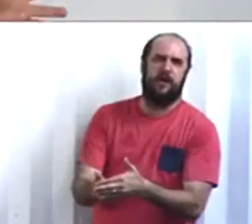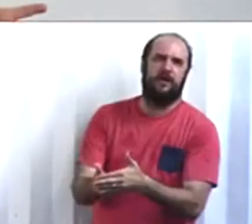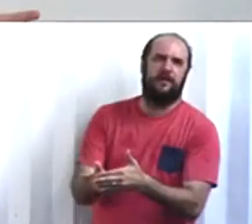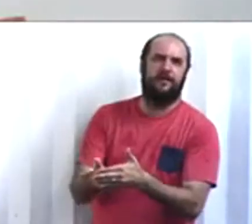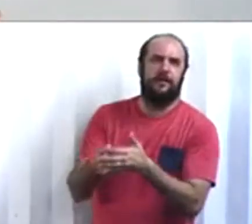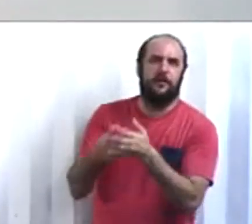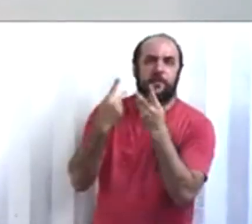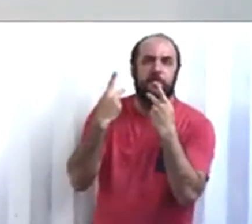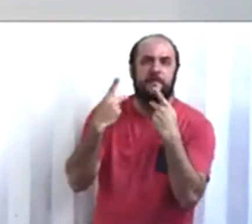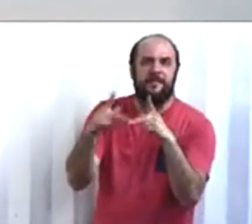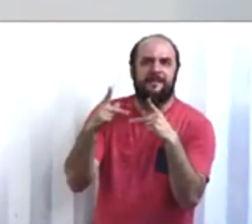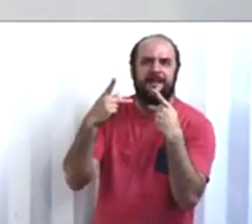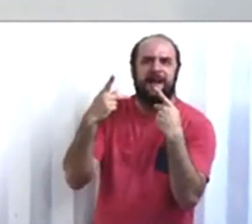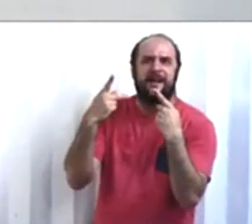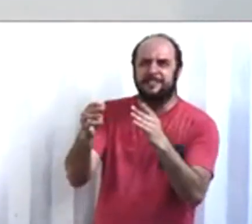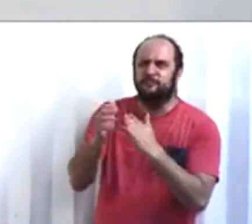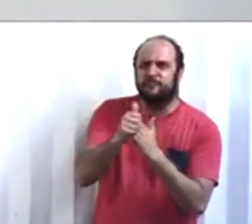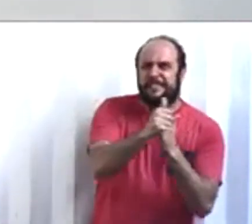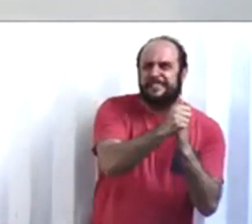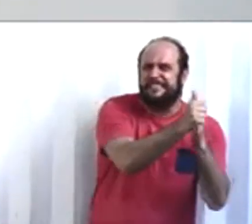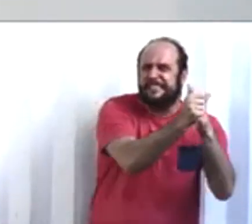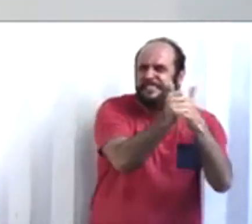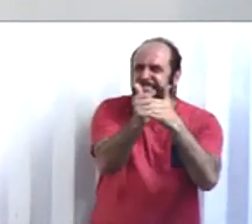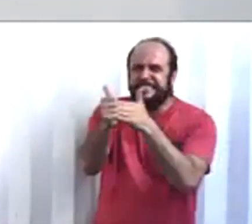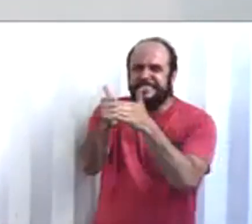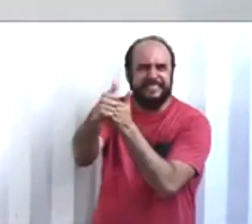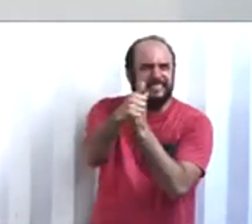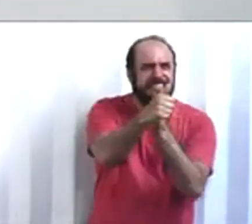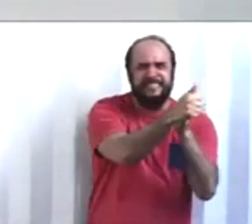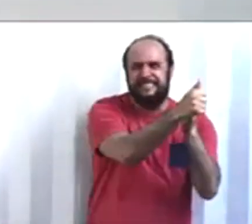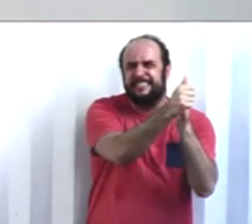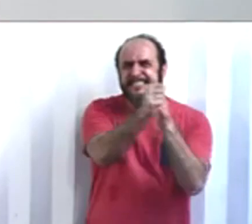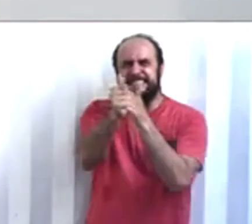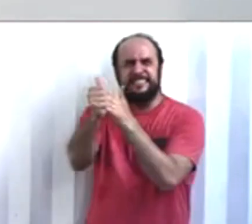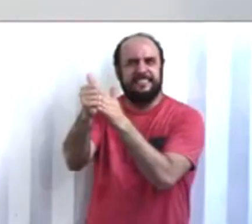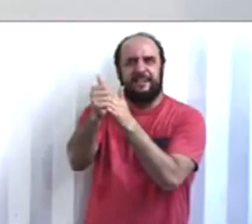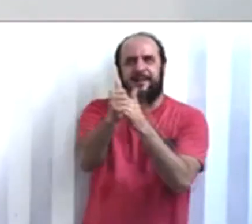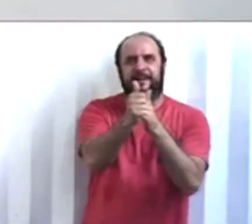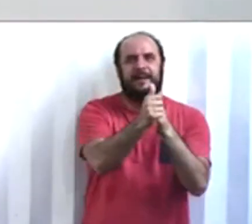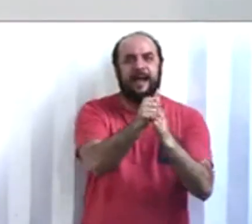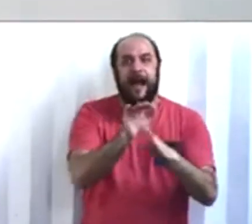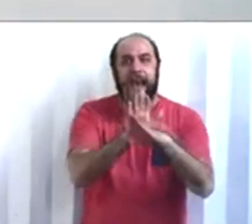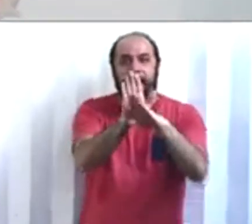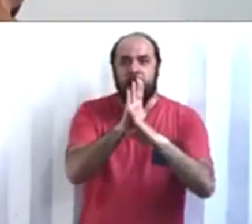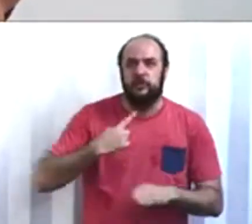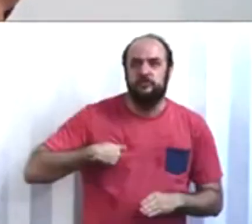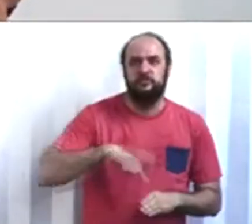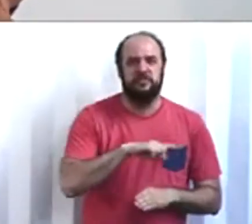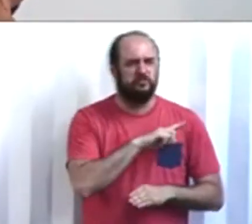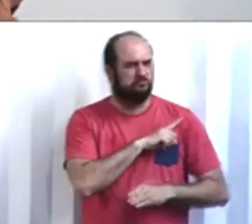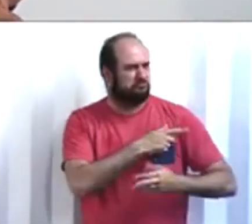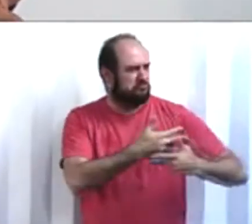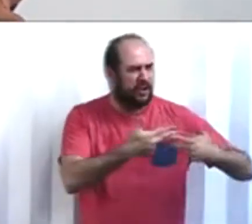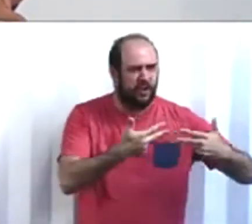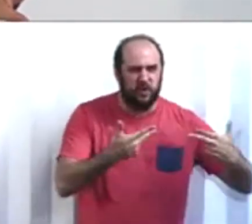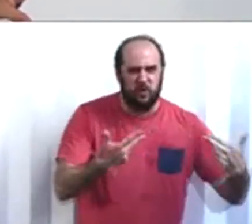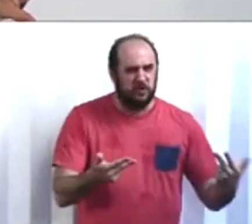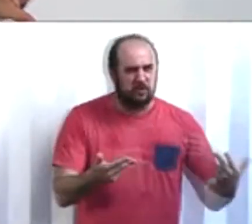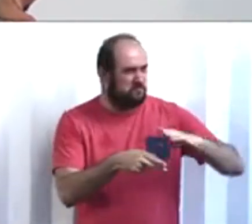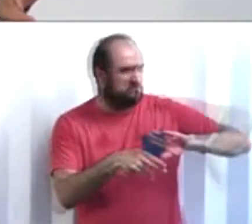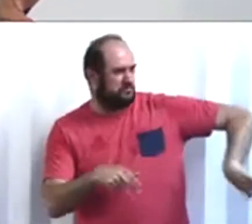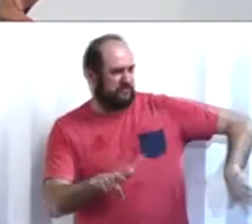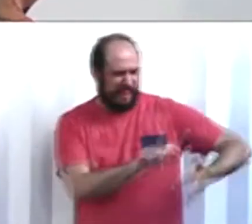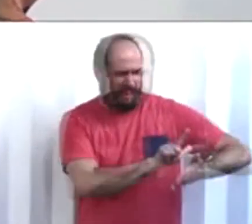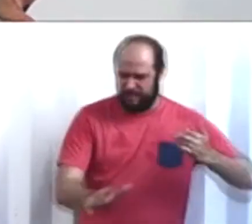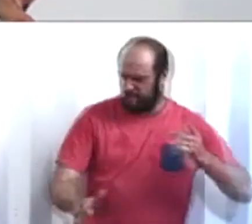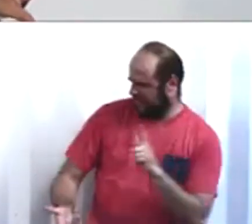é o nosso norte, a pregação é a nossa bússola, é o nosso Waze. A pregação nos ajuda a deixar de lado todas as coisas que não fazem bem,